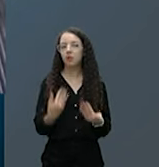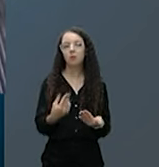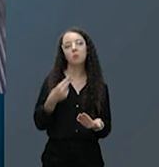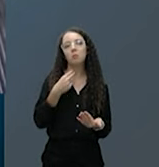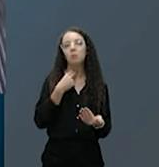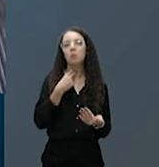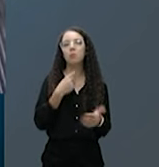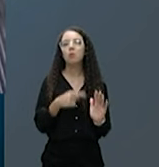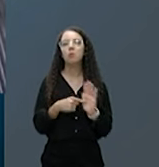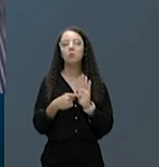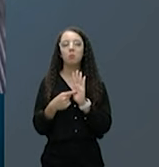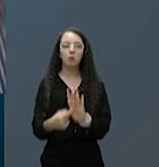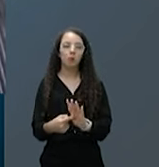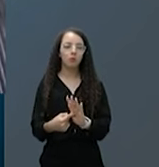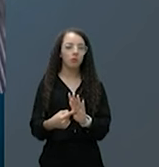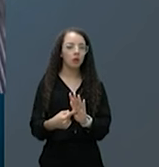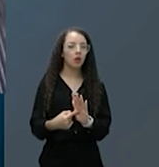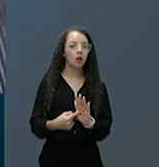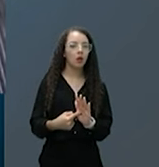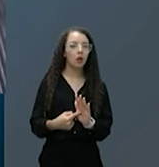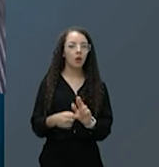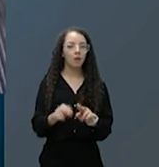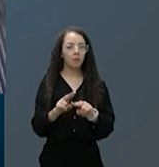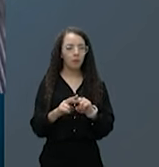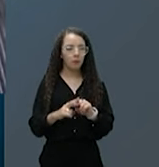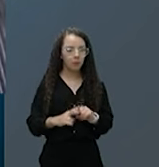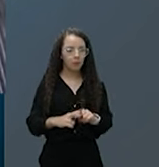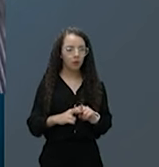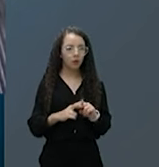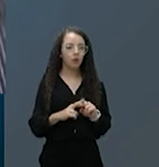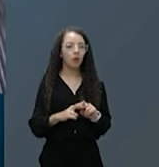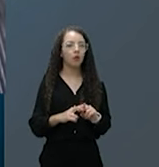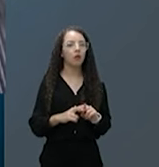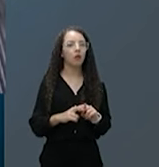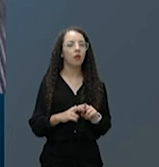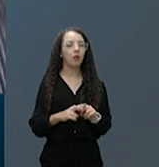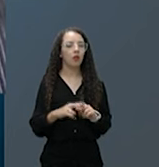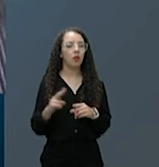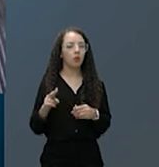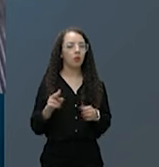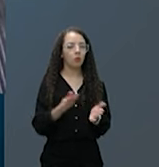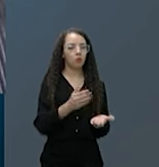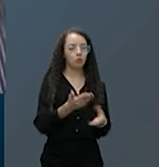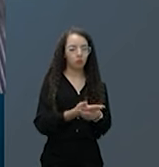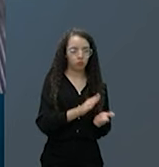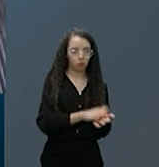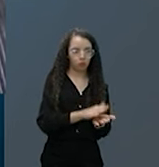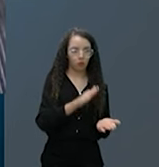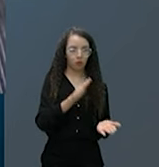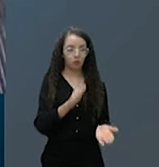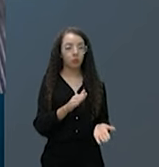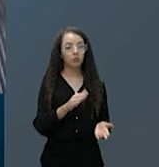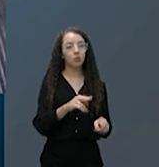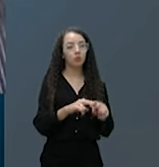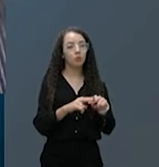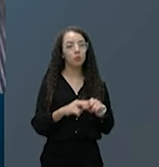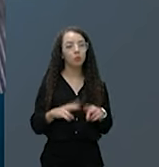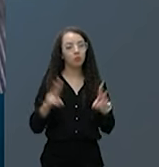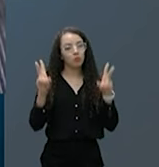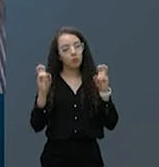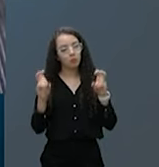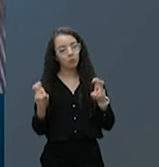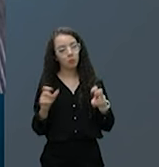o sobrestamento dos autos até a definição do tema 1232 do STF, que